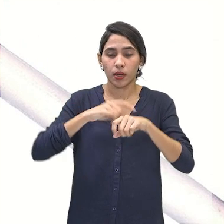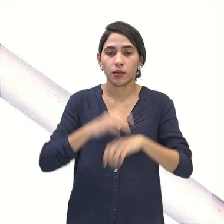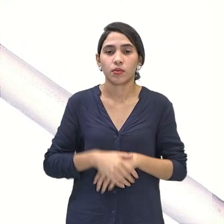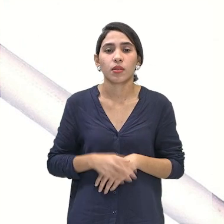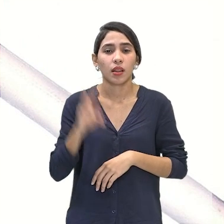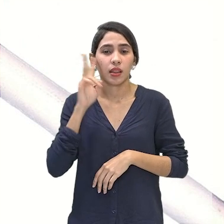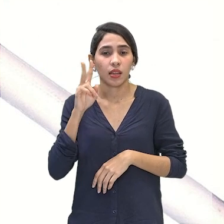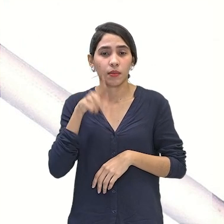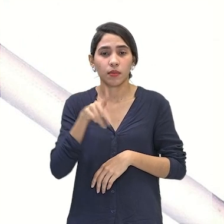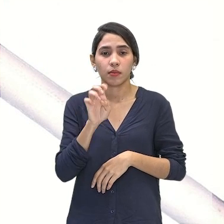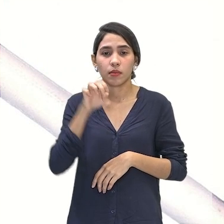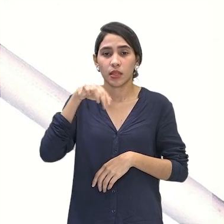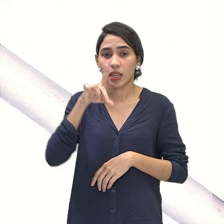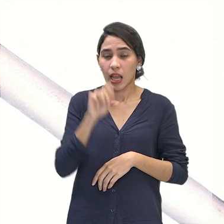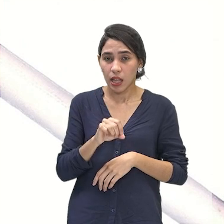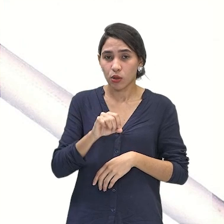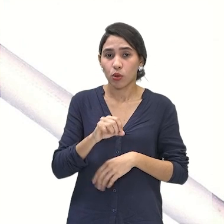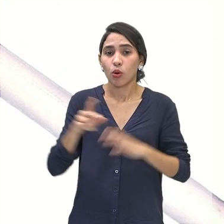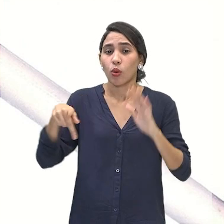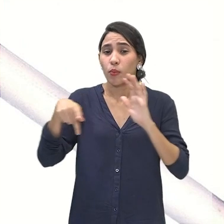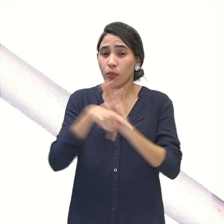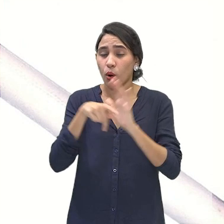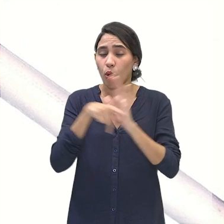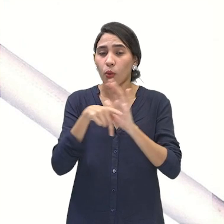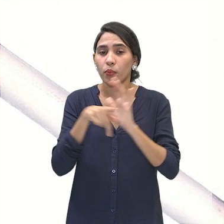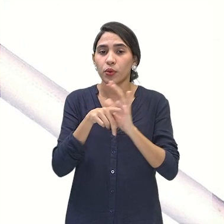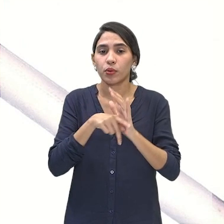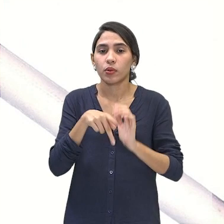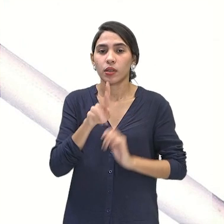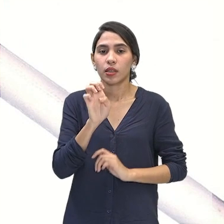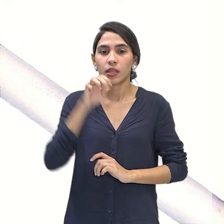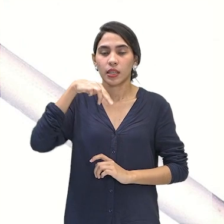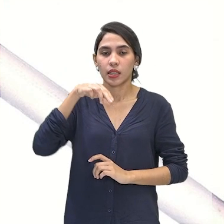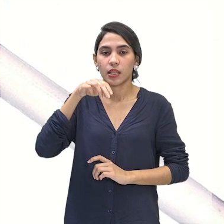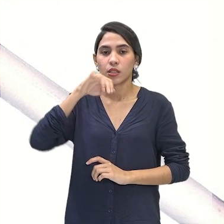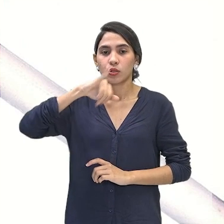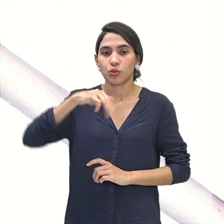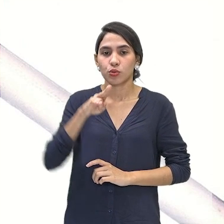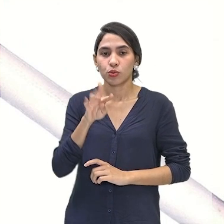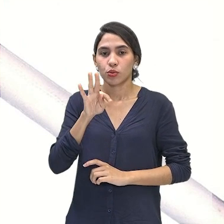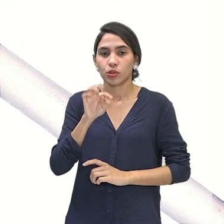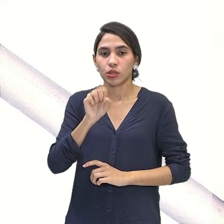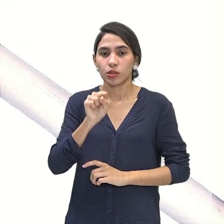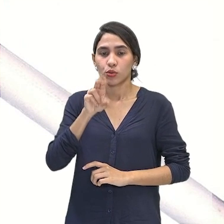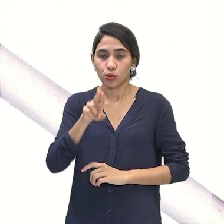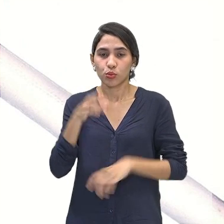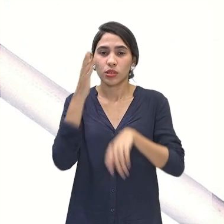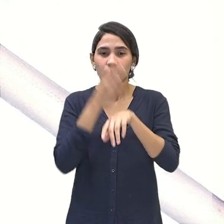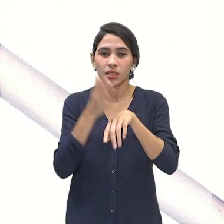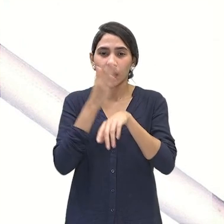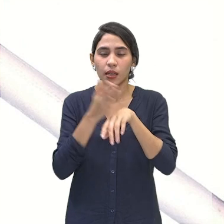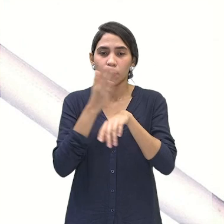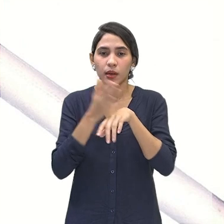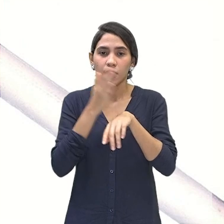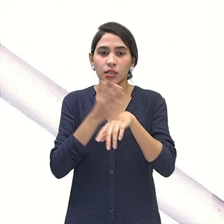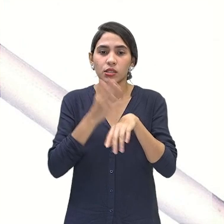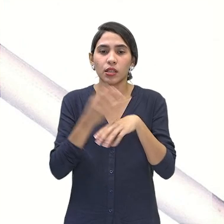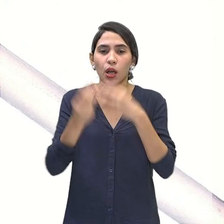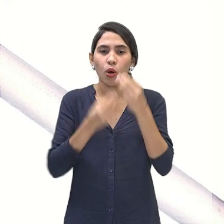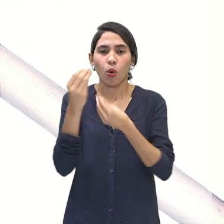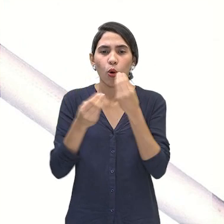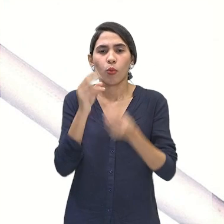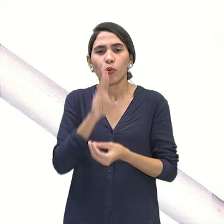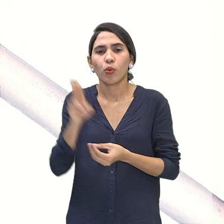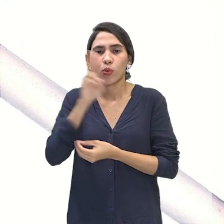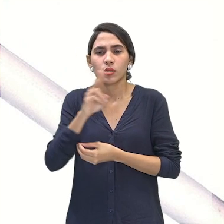o Kendo, ele veio do Kenjutsu, que o Kenjutsu, ele trabalha essa questão do uso das armas ali, né, no